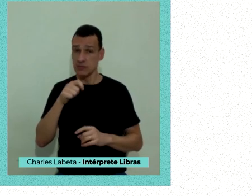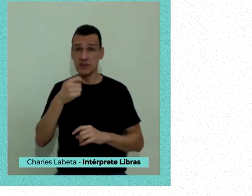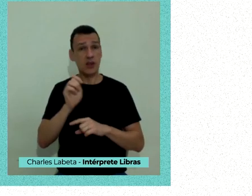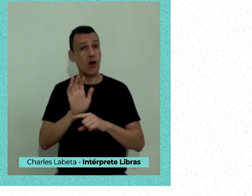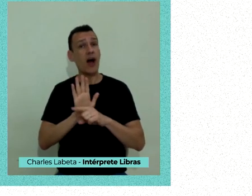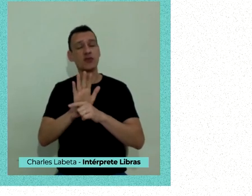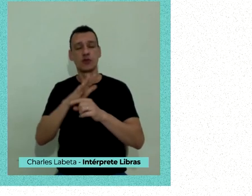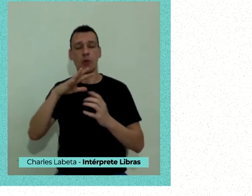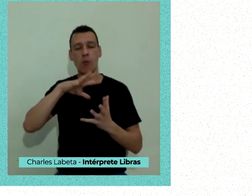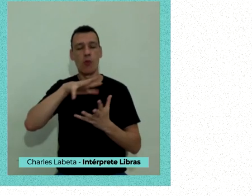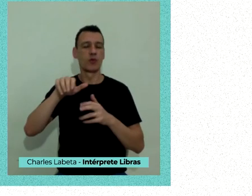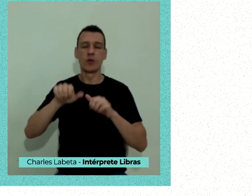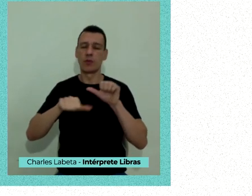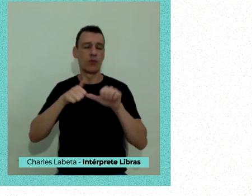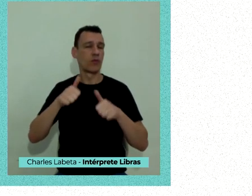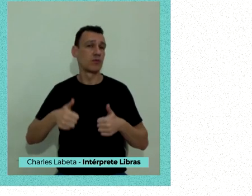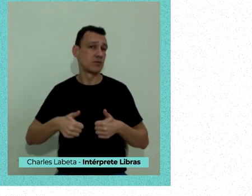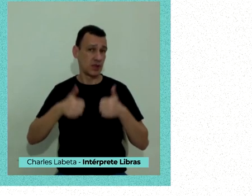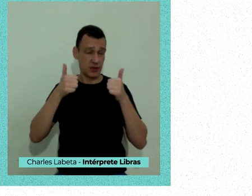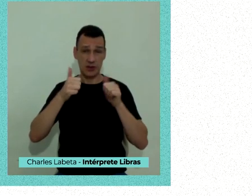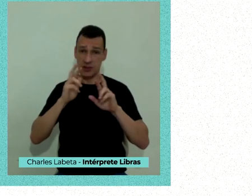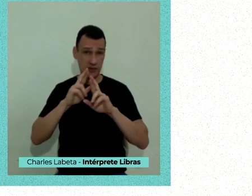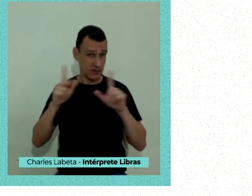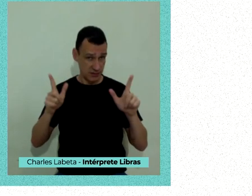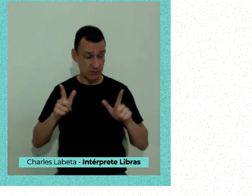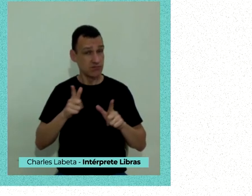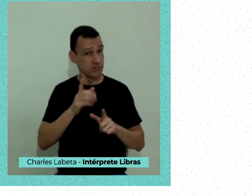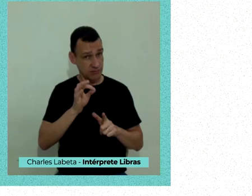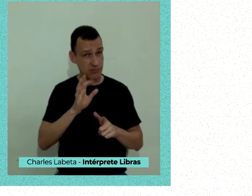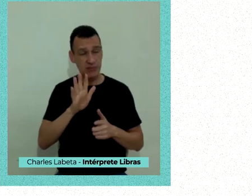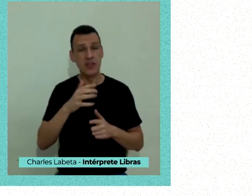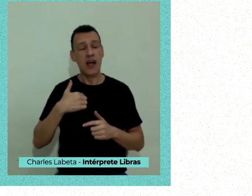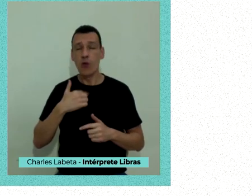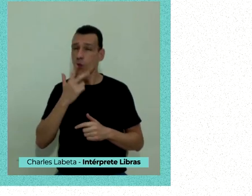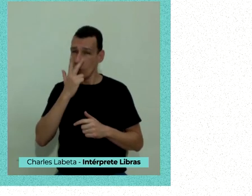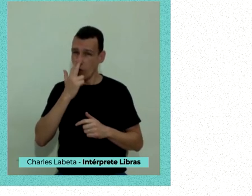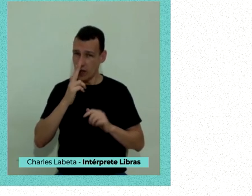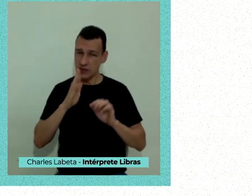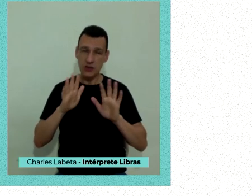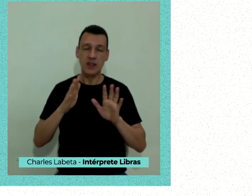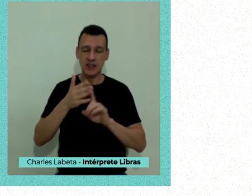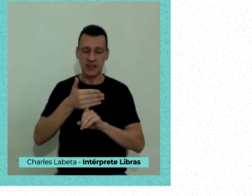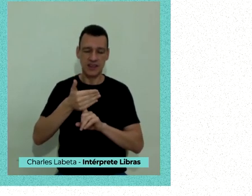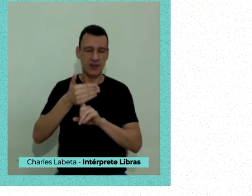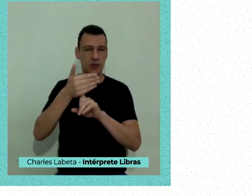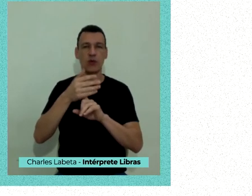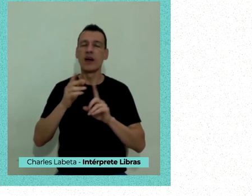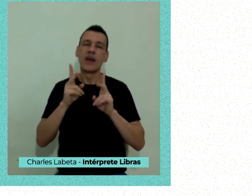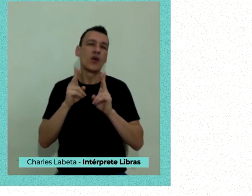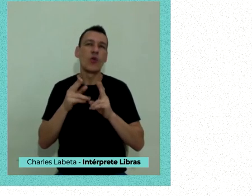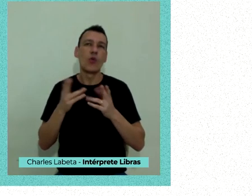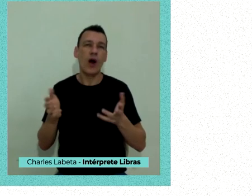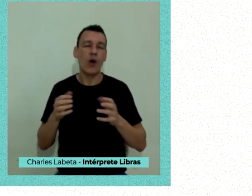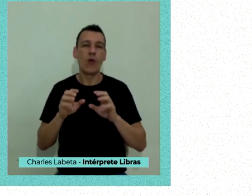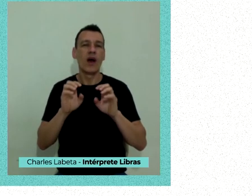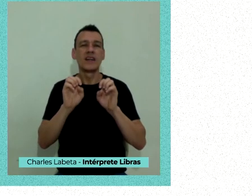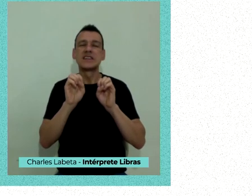mundo. Eu diria até que a tecnologia hoje se transforma e se transformou numa educação